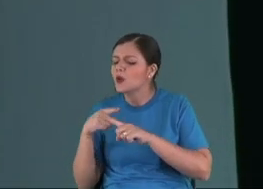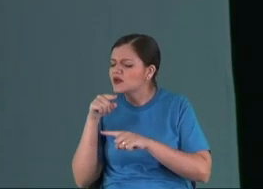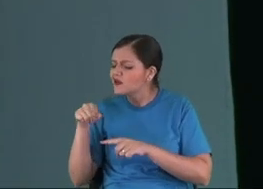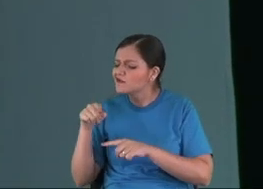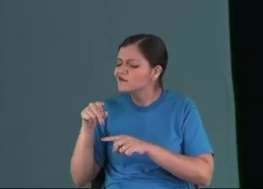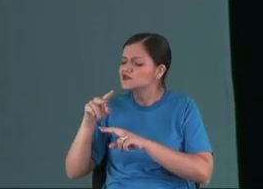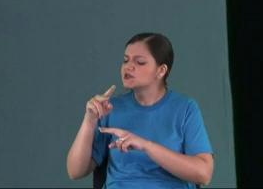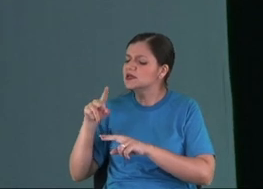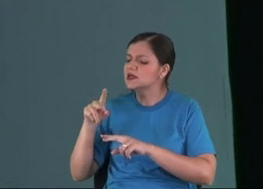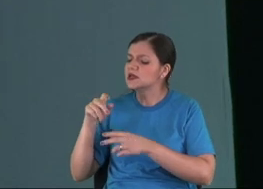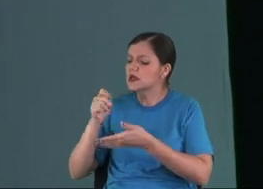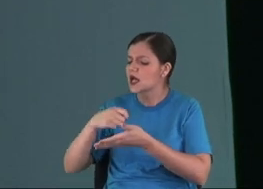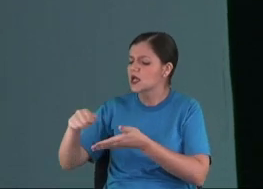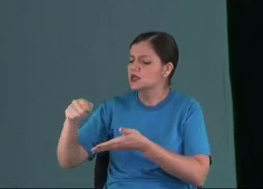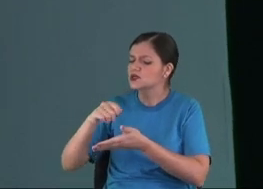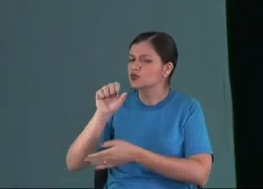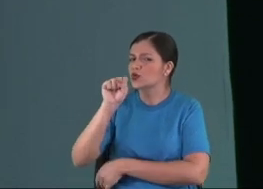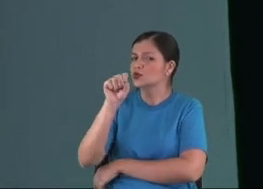Não sei.